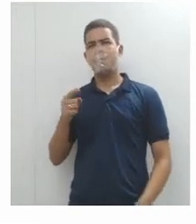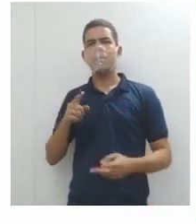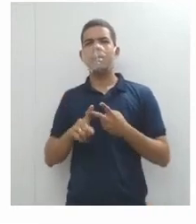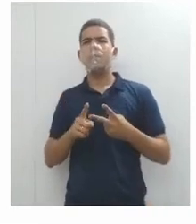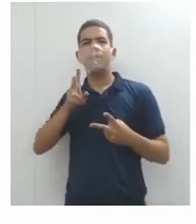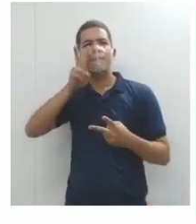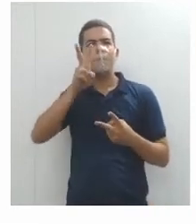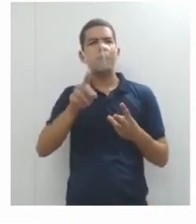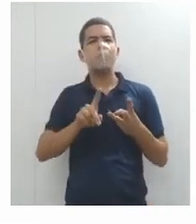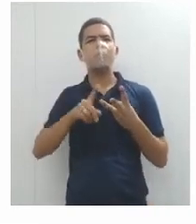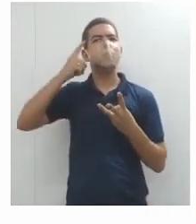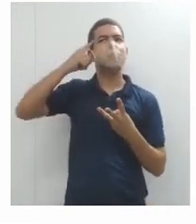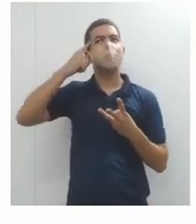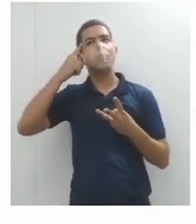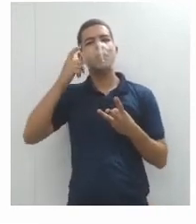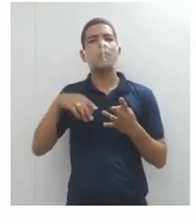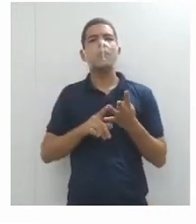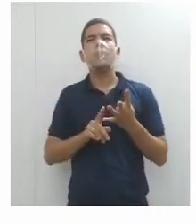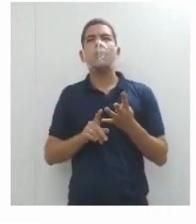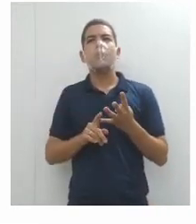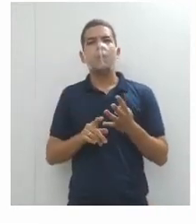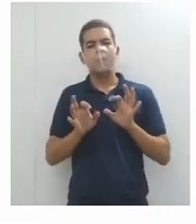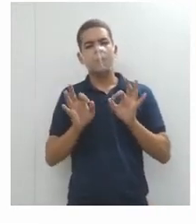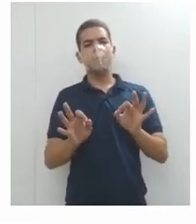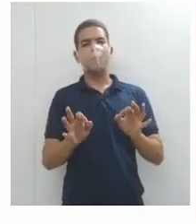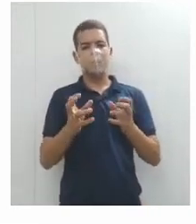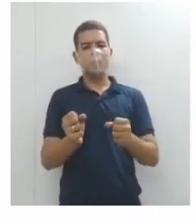intensidade, de dúvida ou de afirmação. Analisando